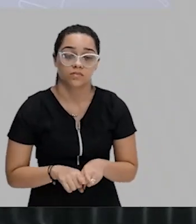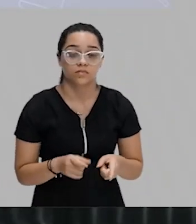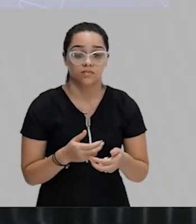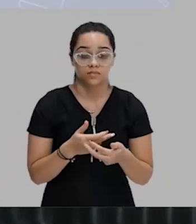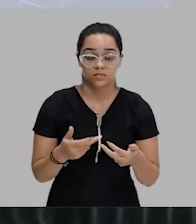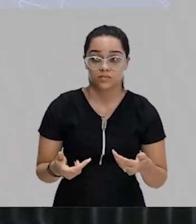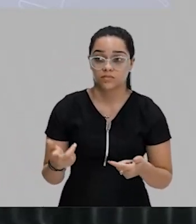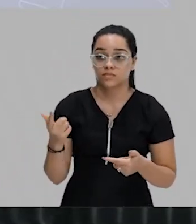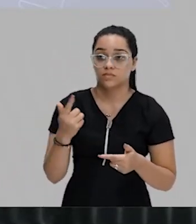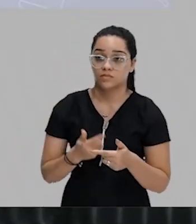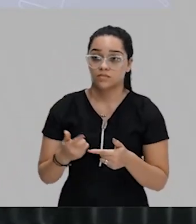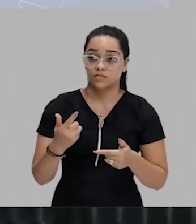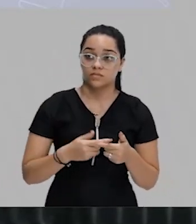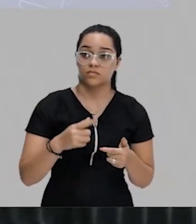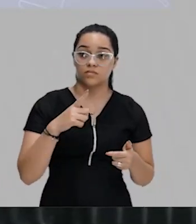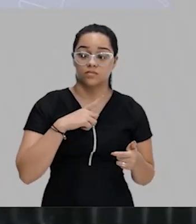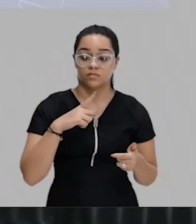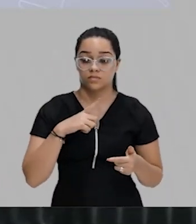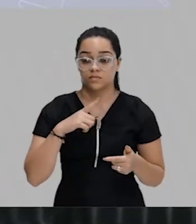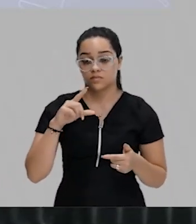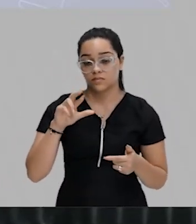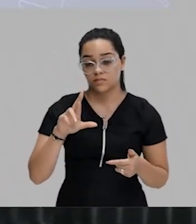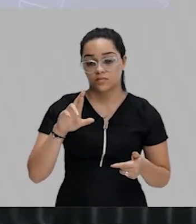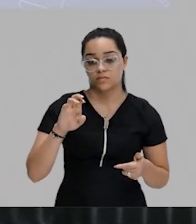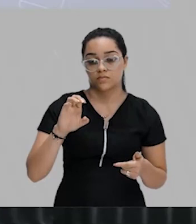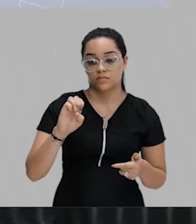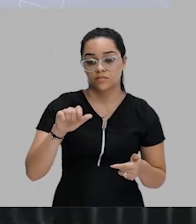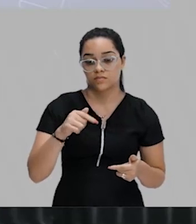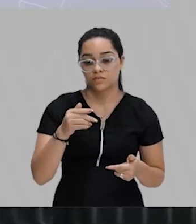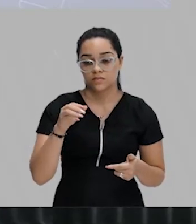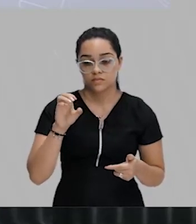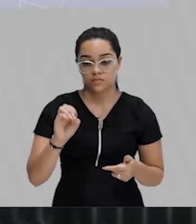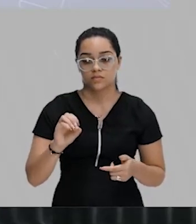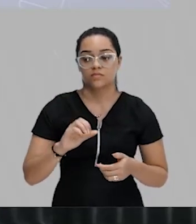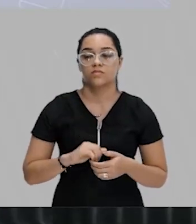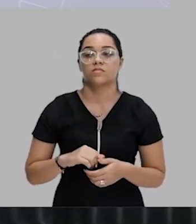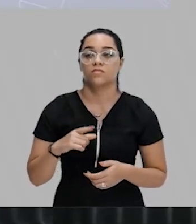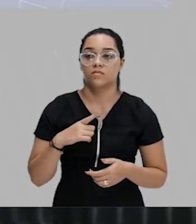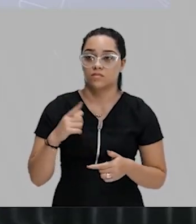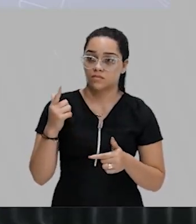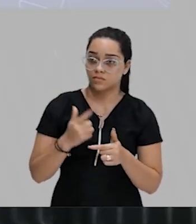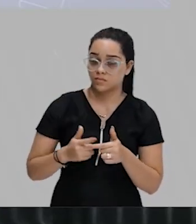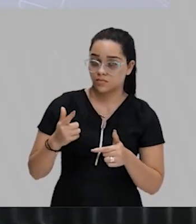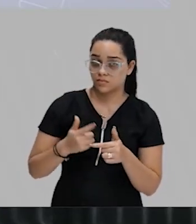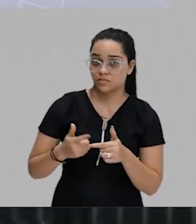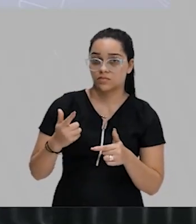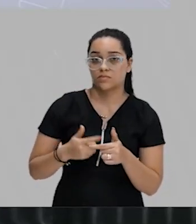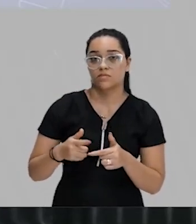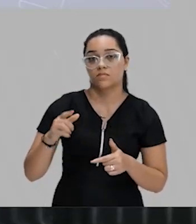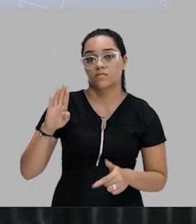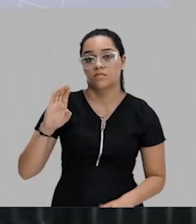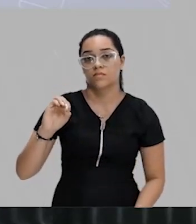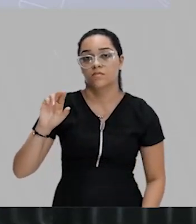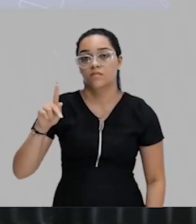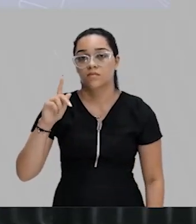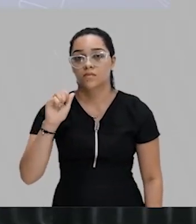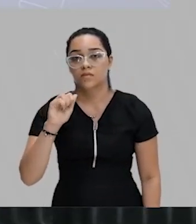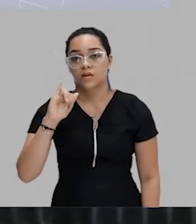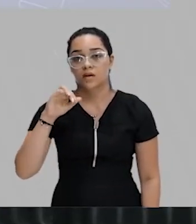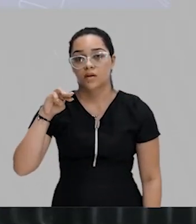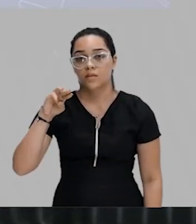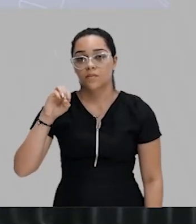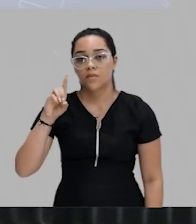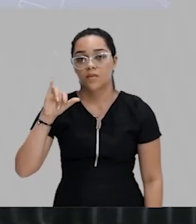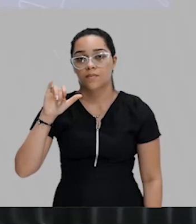vários países a entrar em recessão. A crise da bolha imobiliária, que teve origem nos